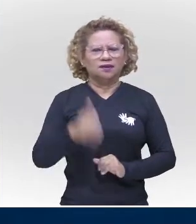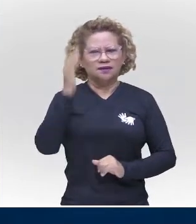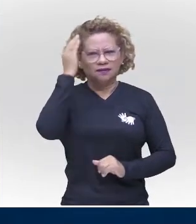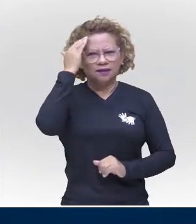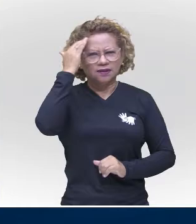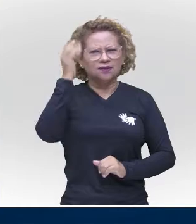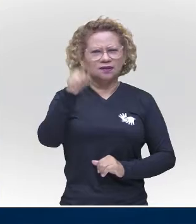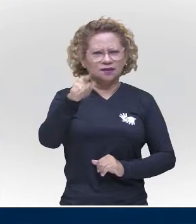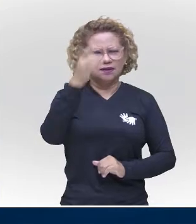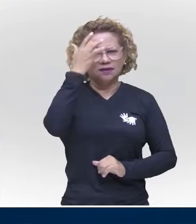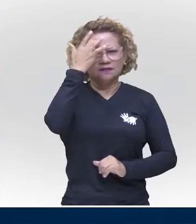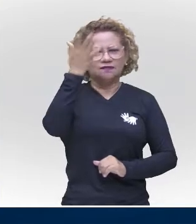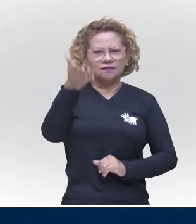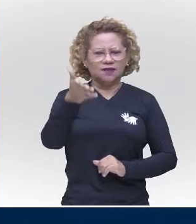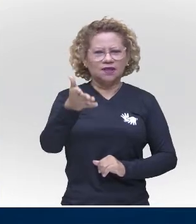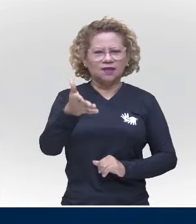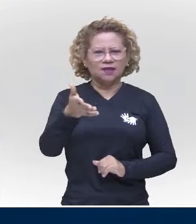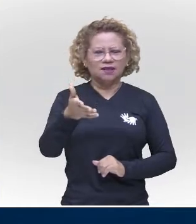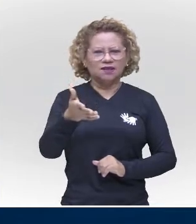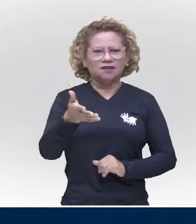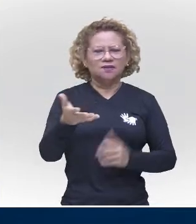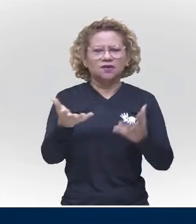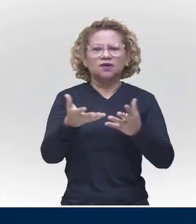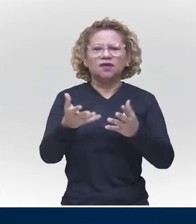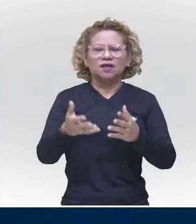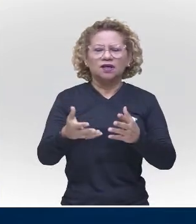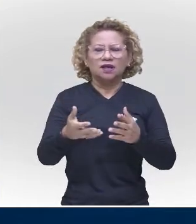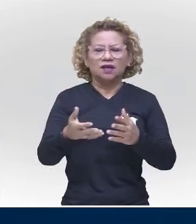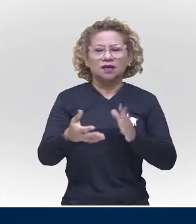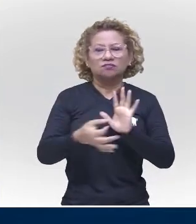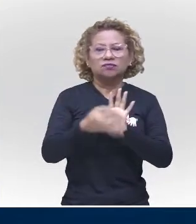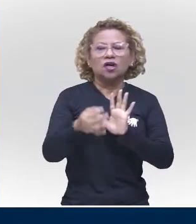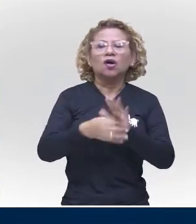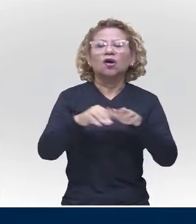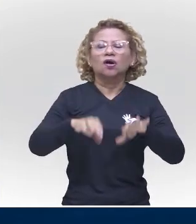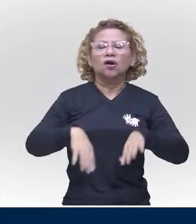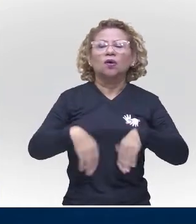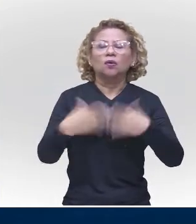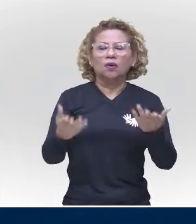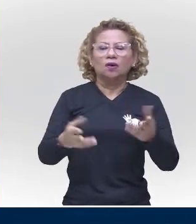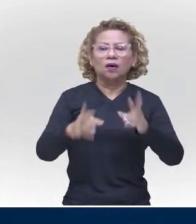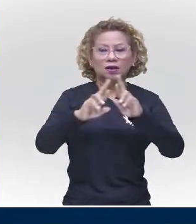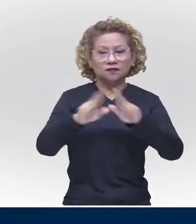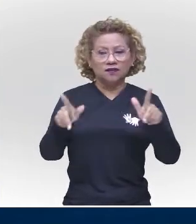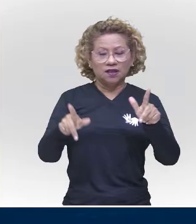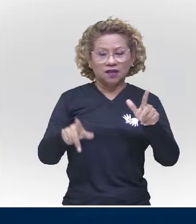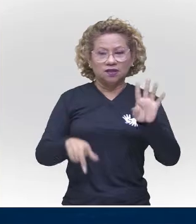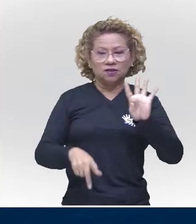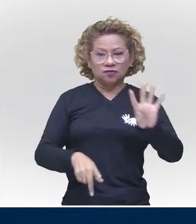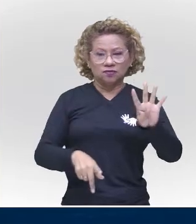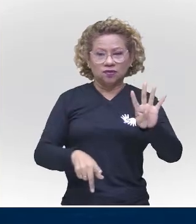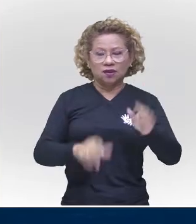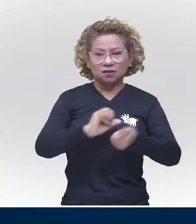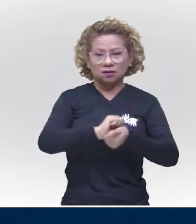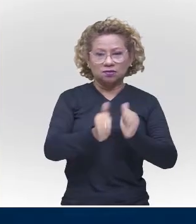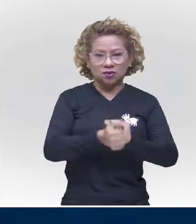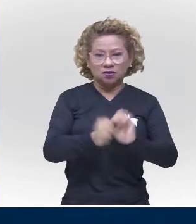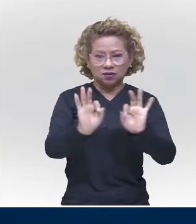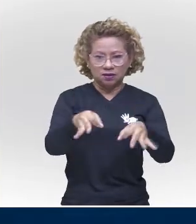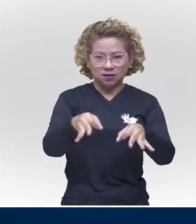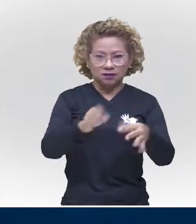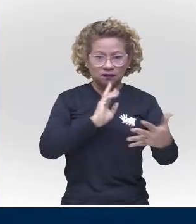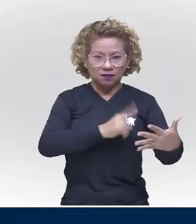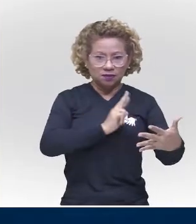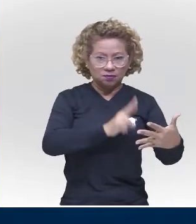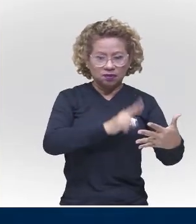fácil, mas eu quero que vocês me digam qual é a diferença entre esses 4 esportes, tá certo? Muito